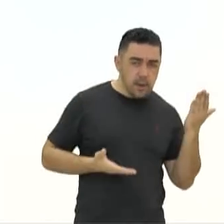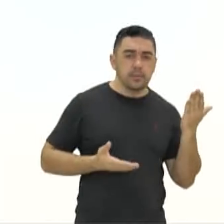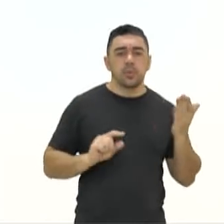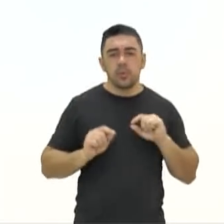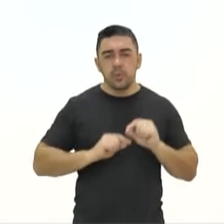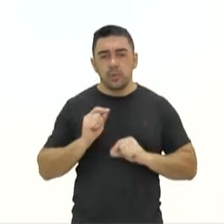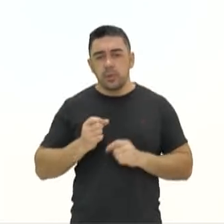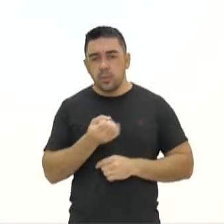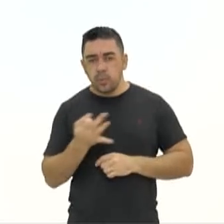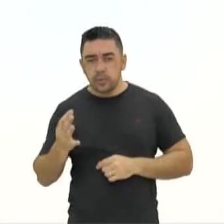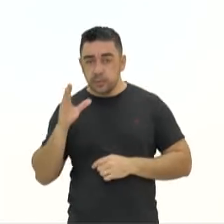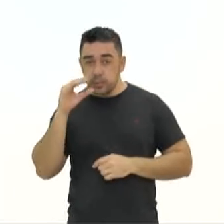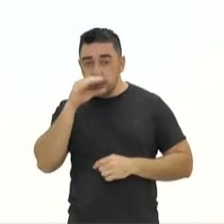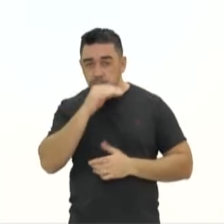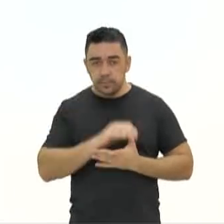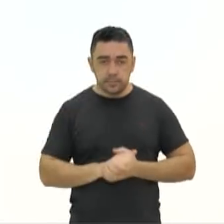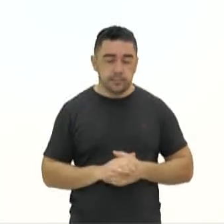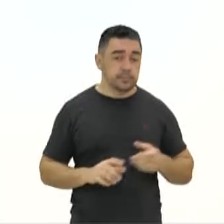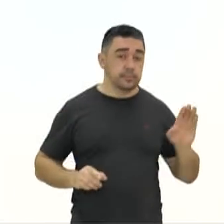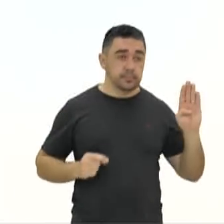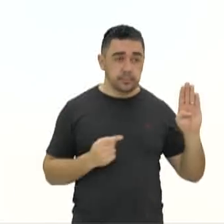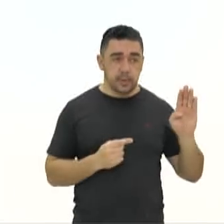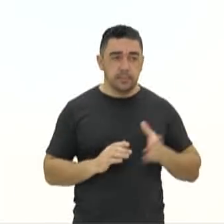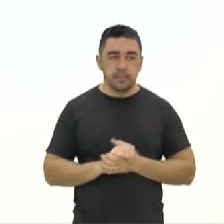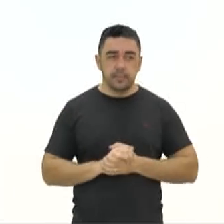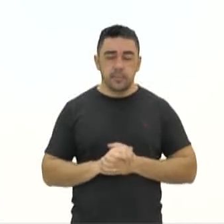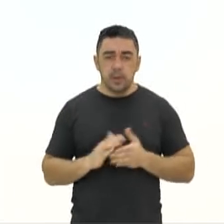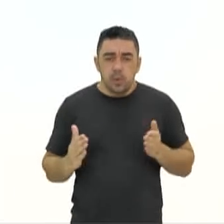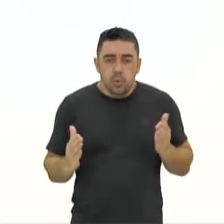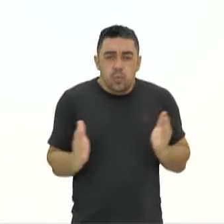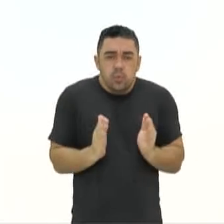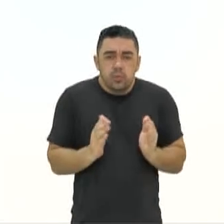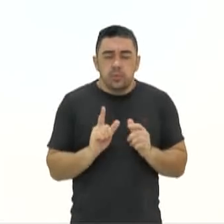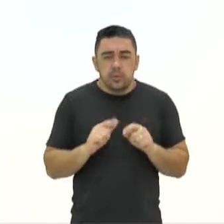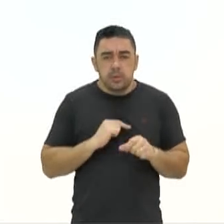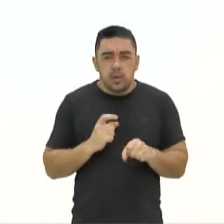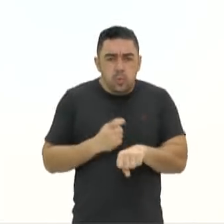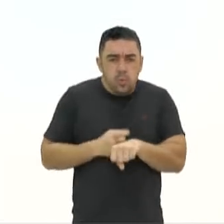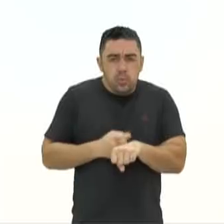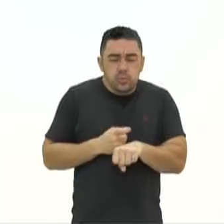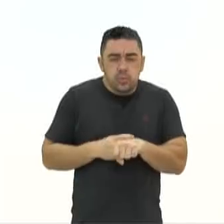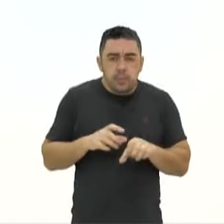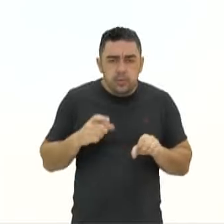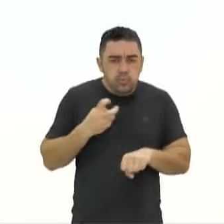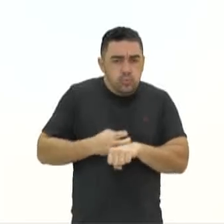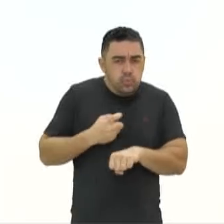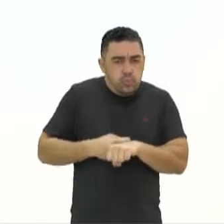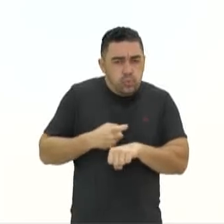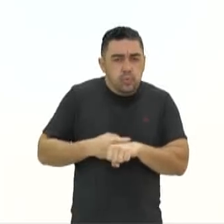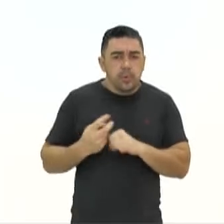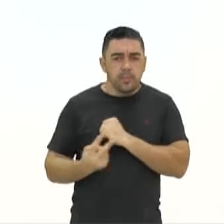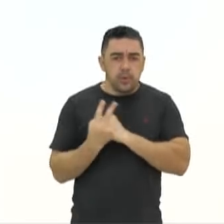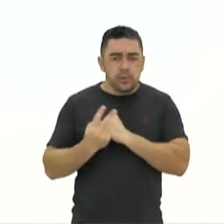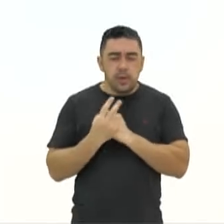de quantidade de calor? Letra B. Membros mais curtos têm ossos mais espessos que protegem vasos